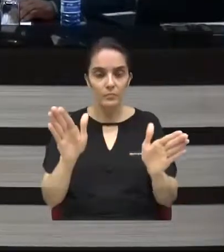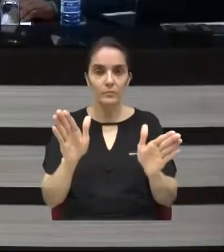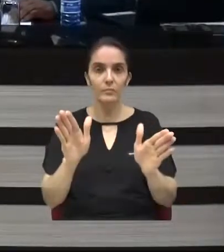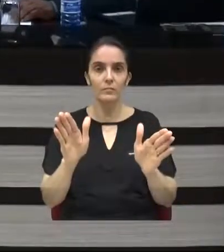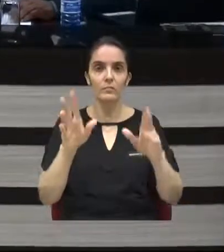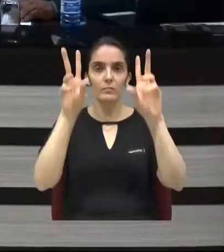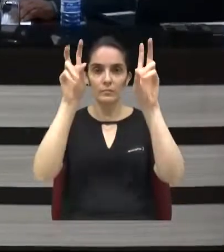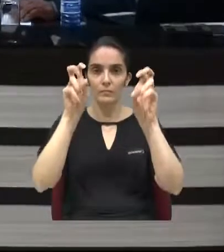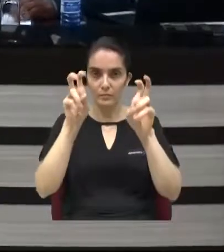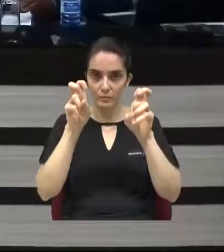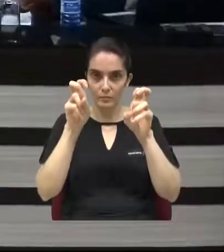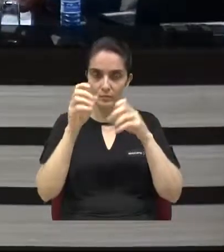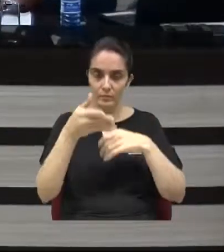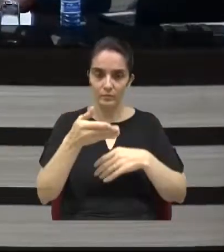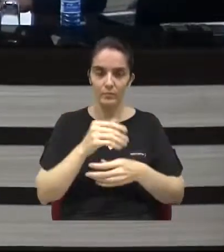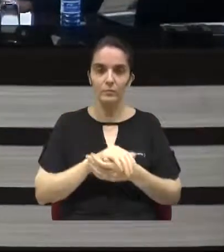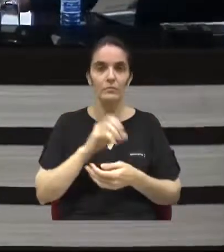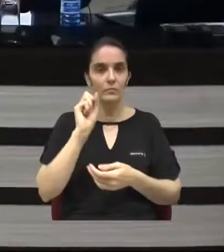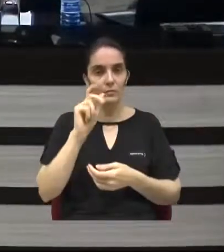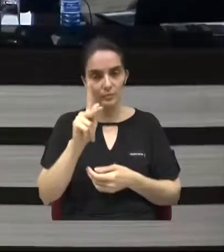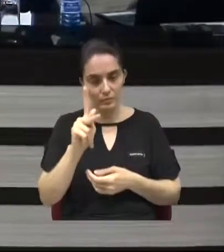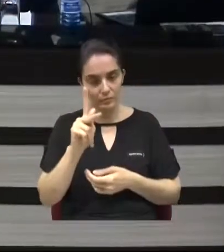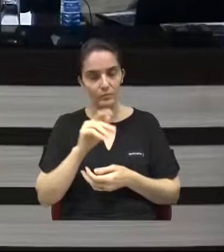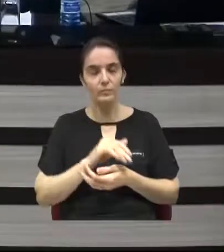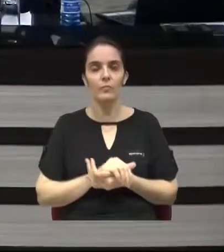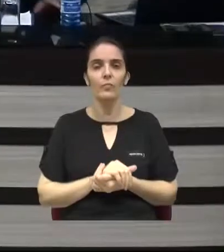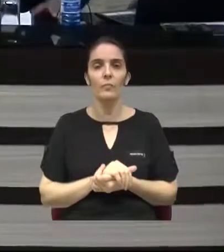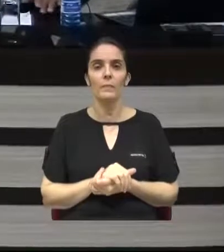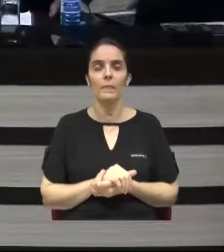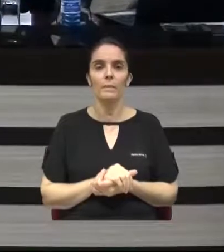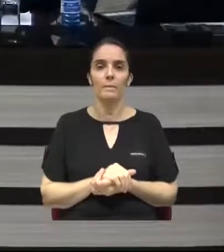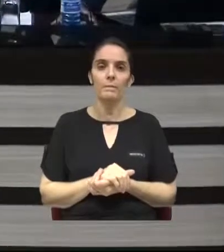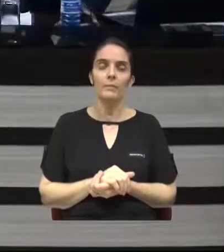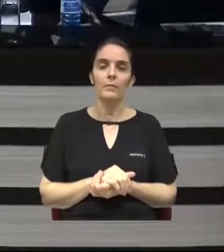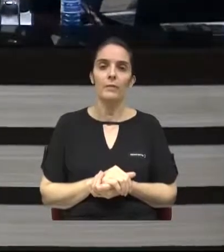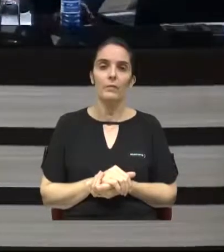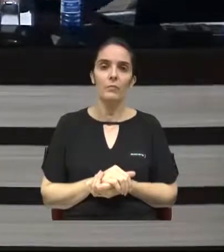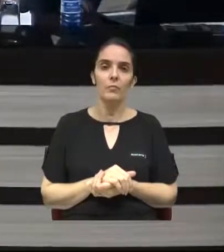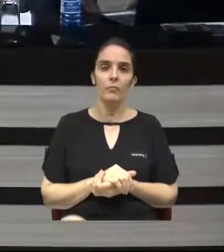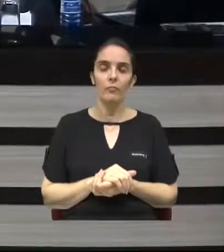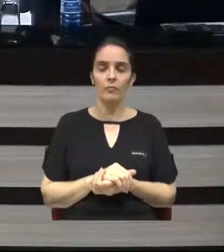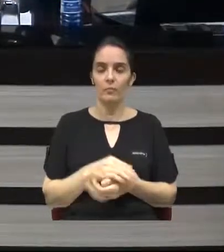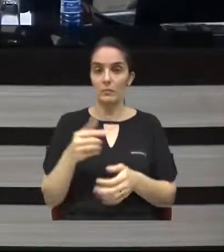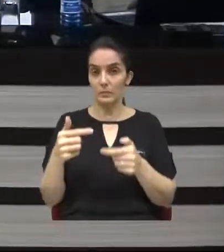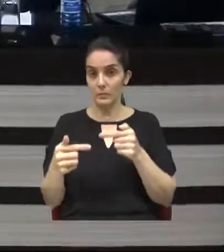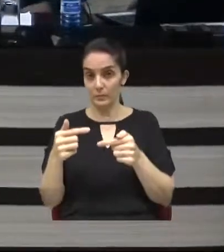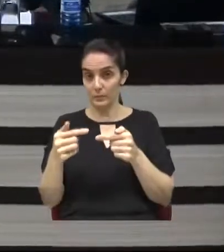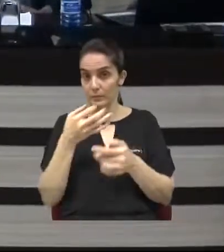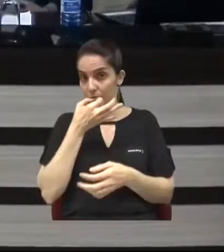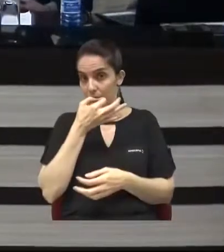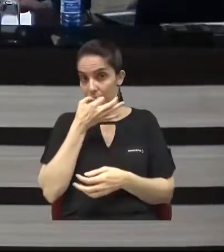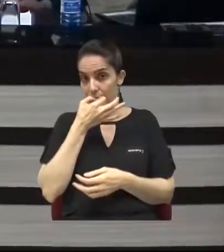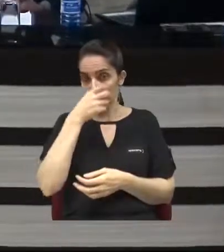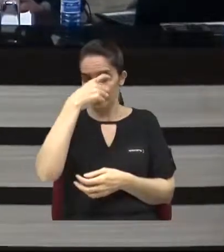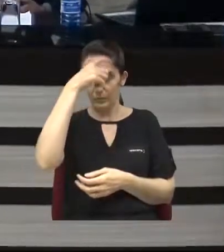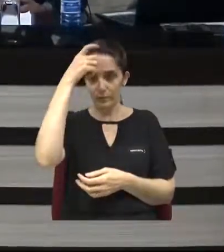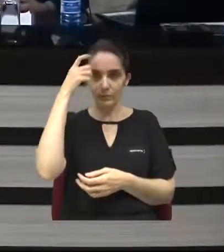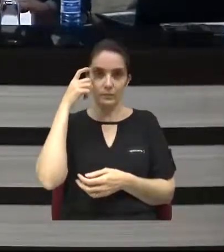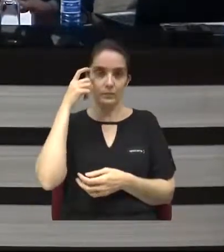tema em face. Ok, vereador, para a questão de ordem, quer discutir? Sim, Vereador presidente. Marcos